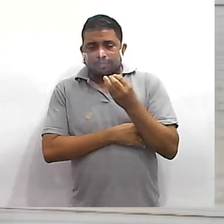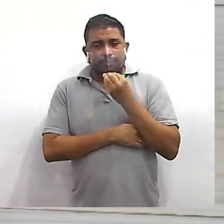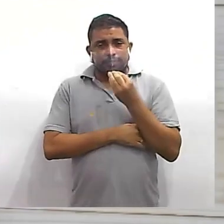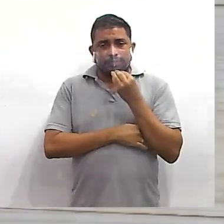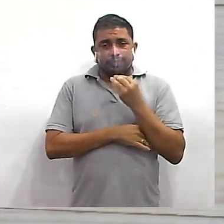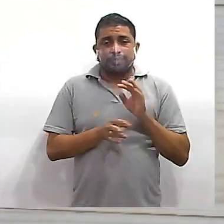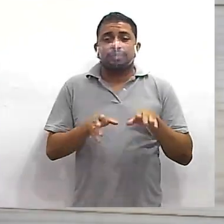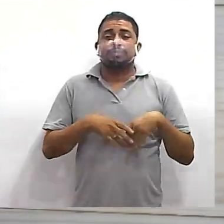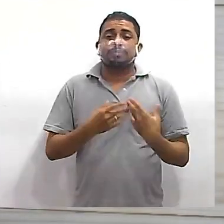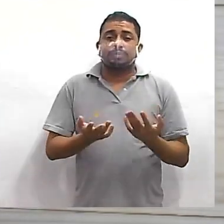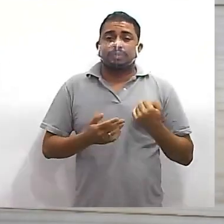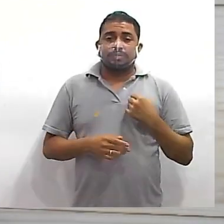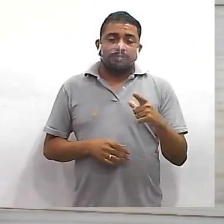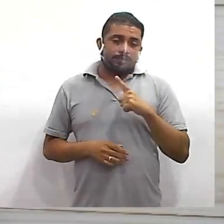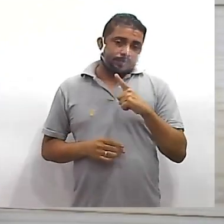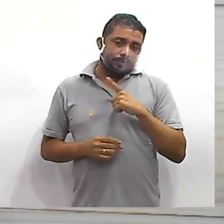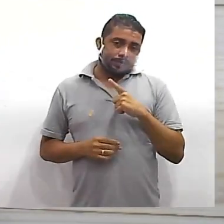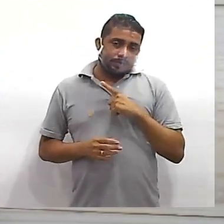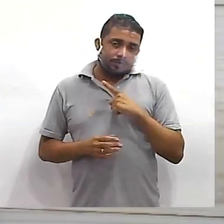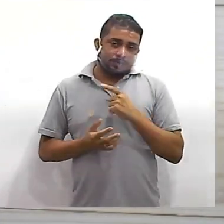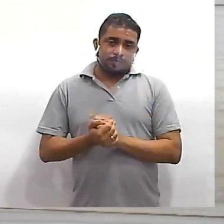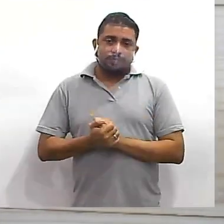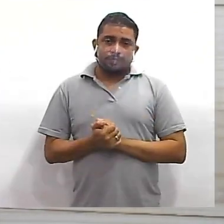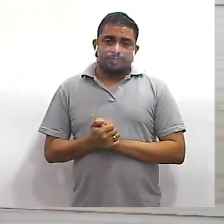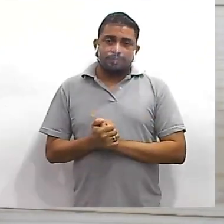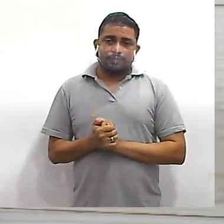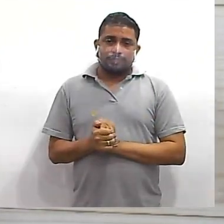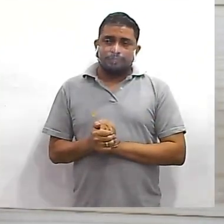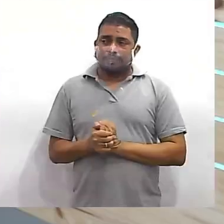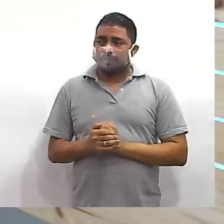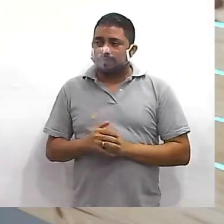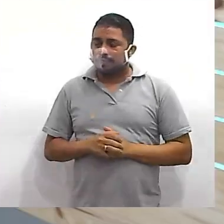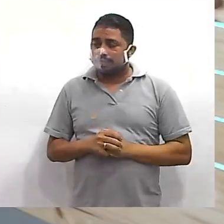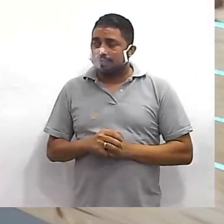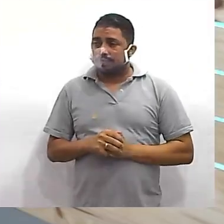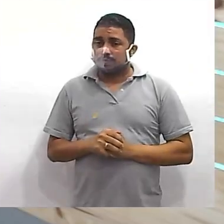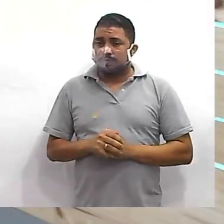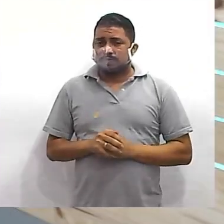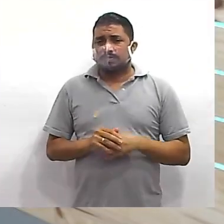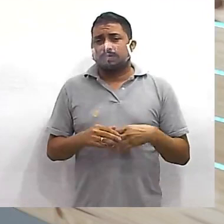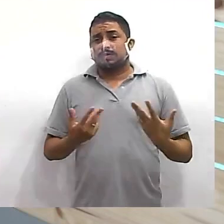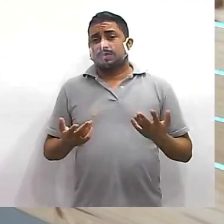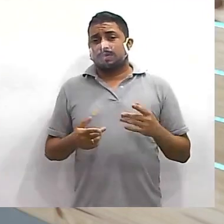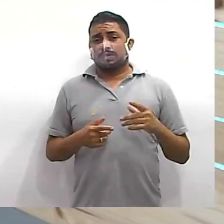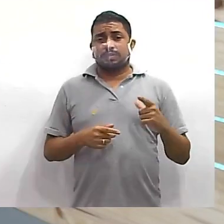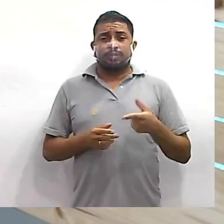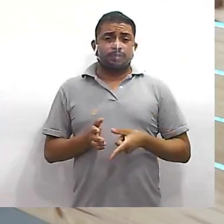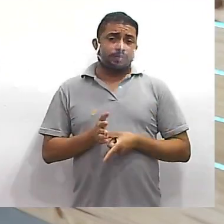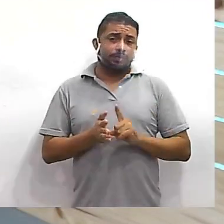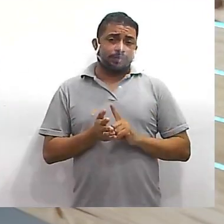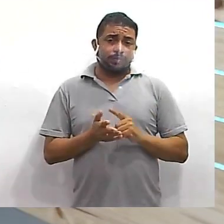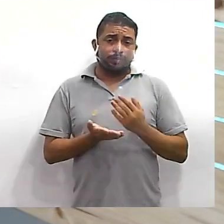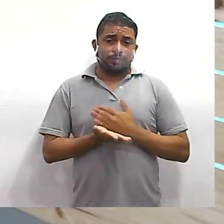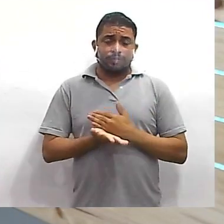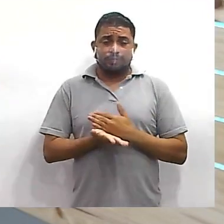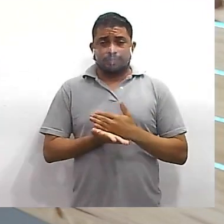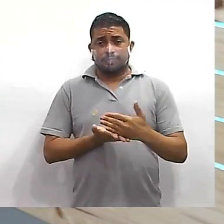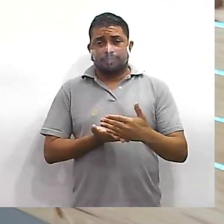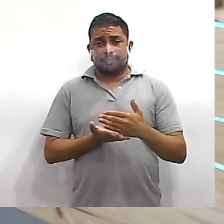As oportunidades que eu tenho para sair desse lugar comum. Cris, inclusive, antes de